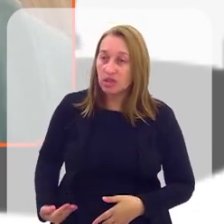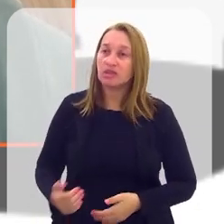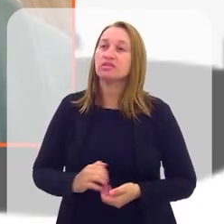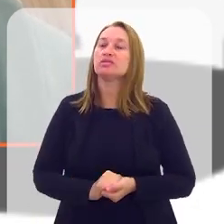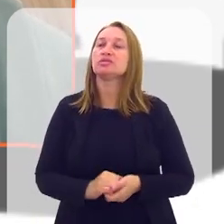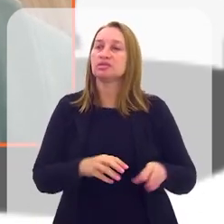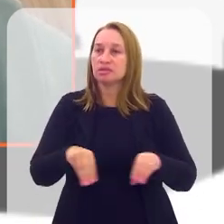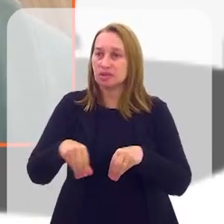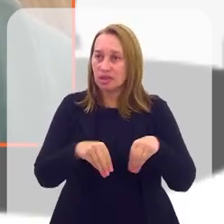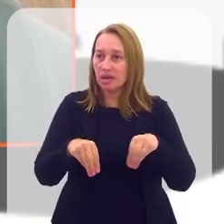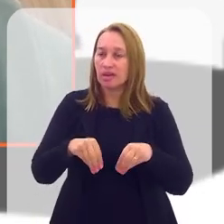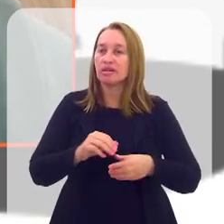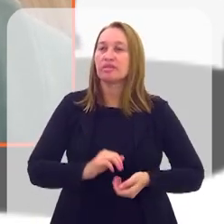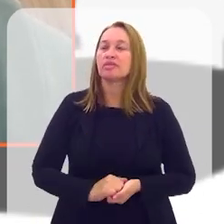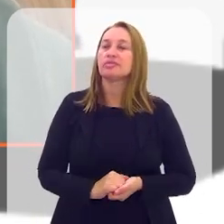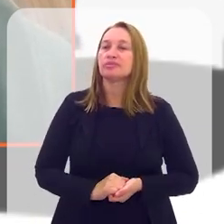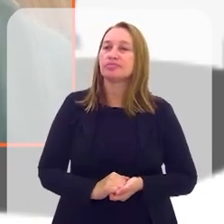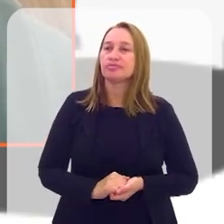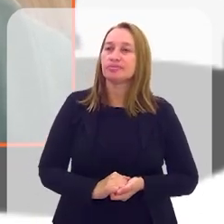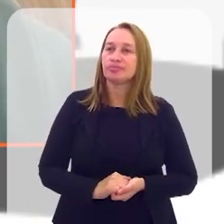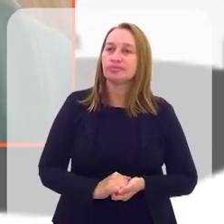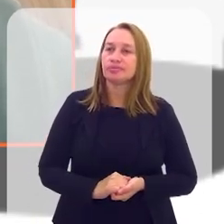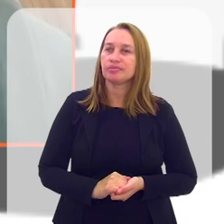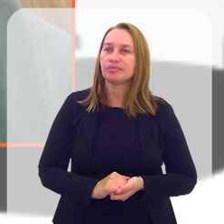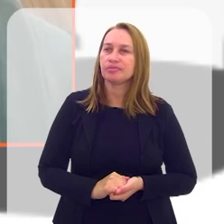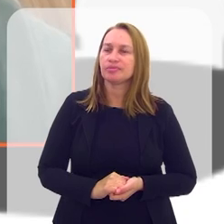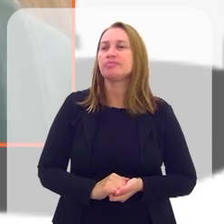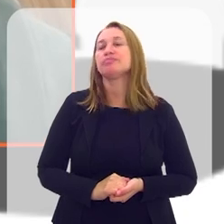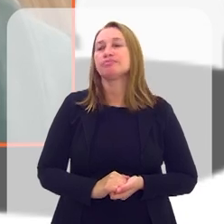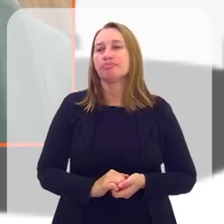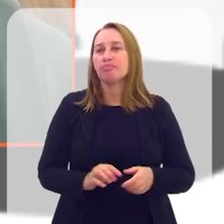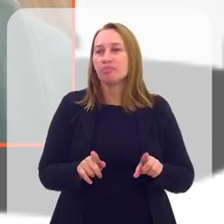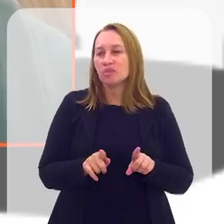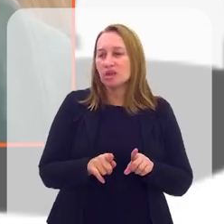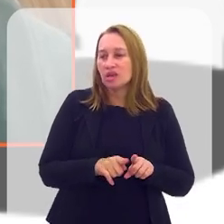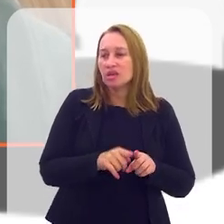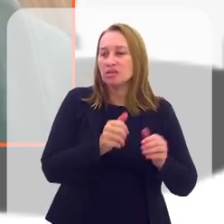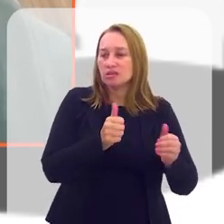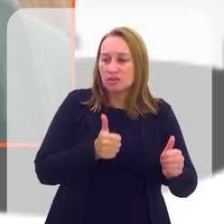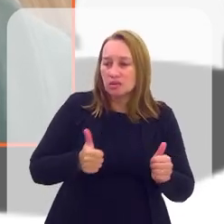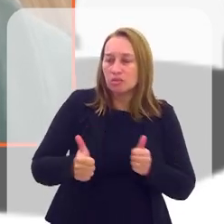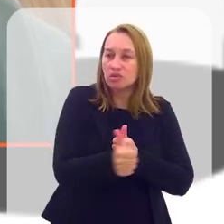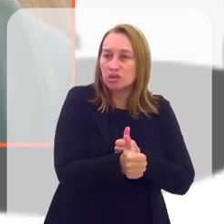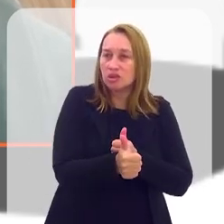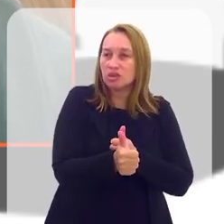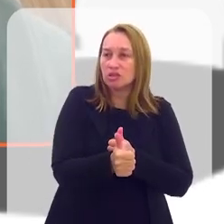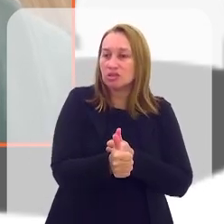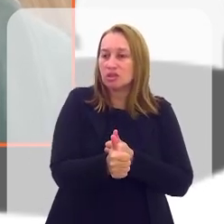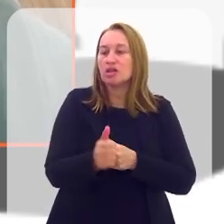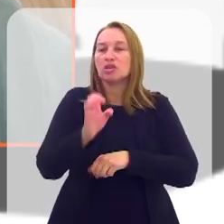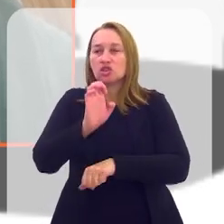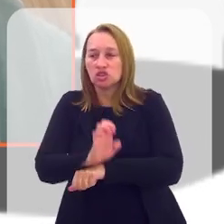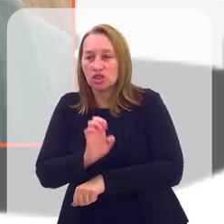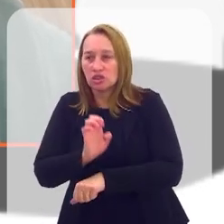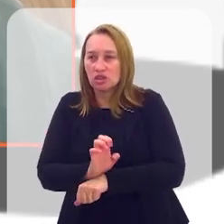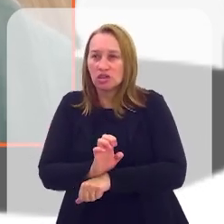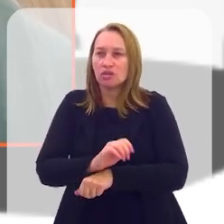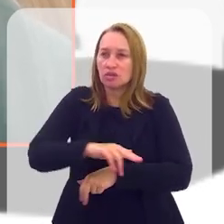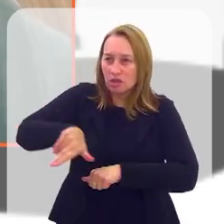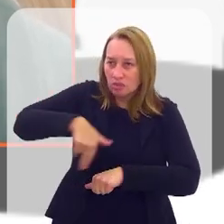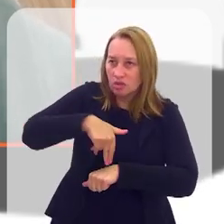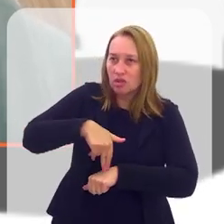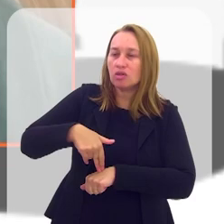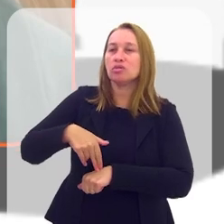aí, né, já entra o protagonismo tanto dos estados, da União, dos